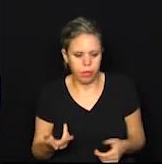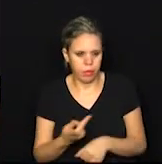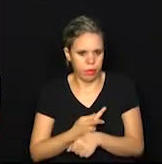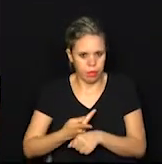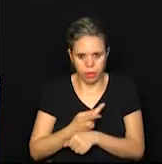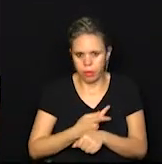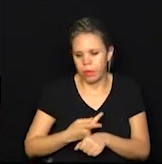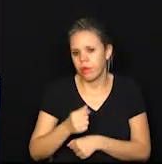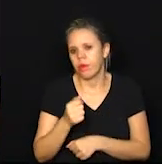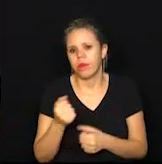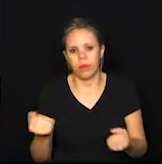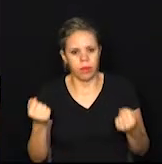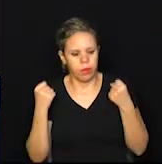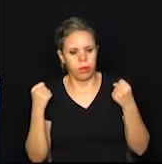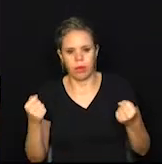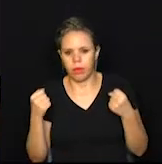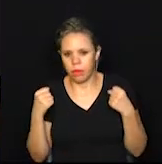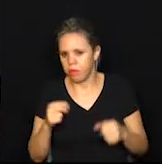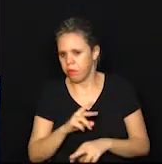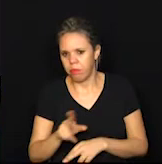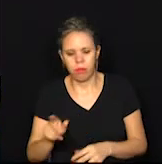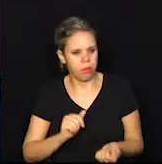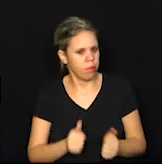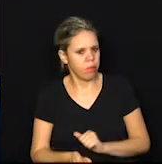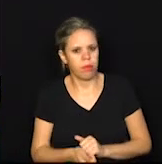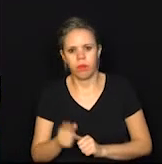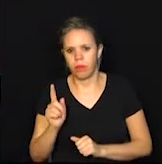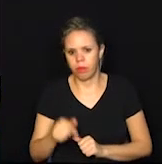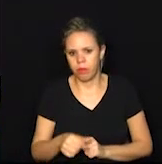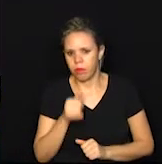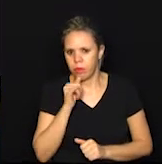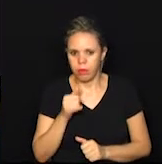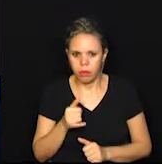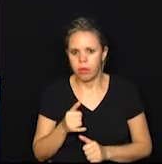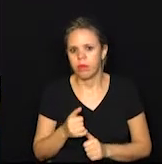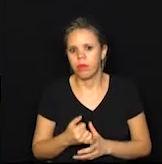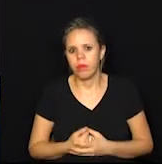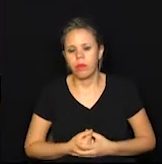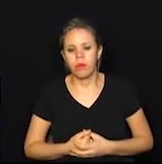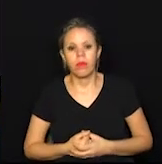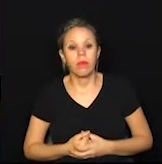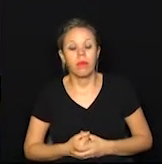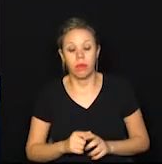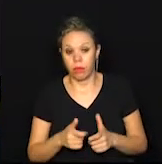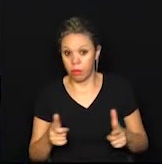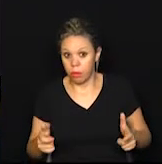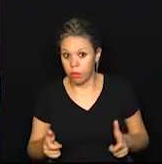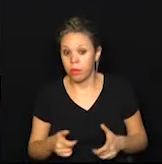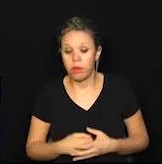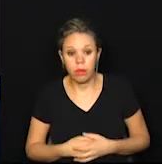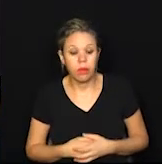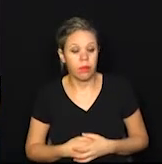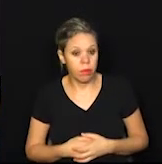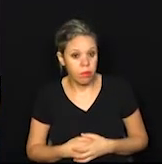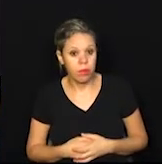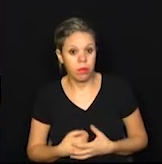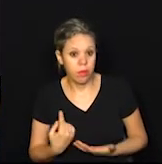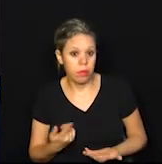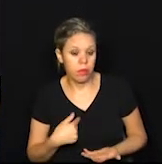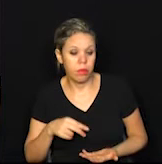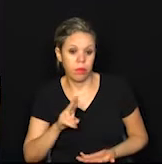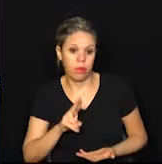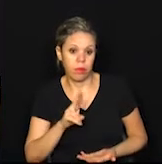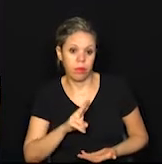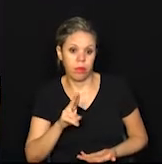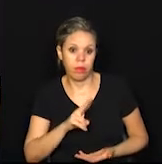por atividade física, que não é esporte, é cada vez maior. Para isso, a gente utiliza